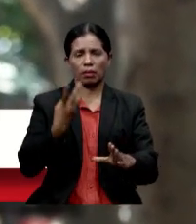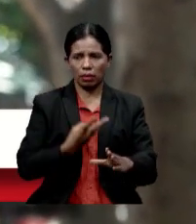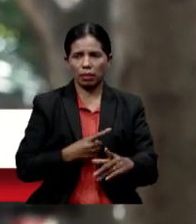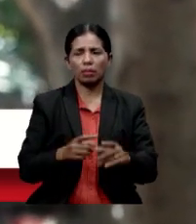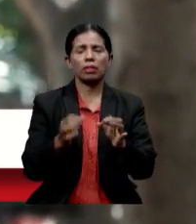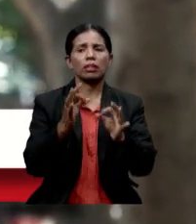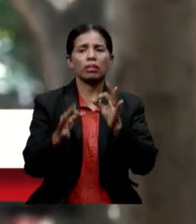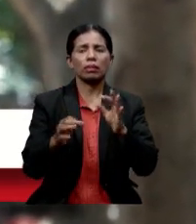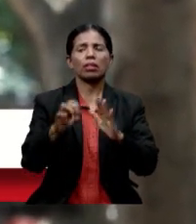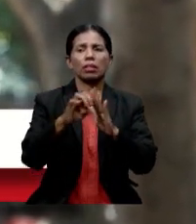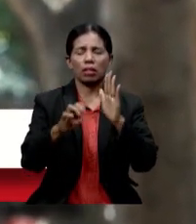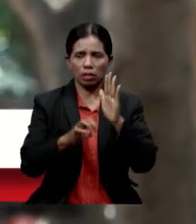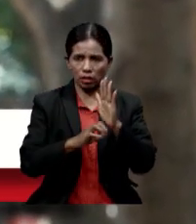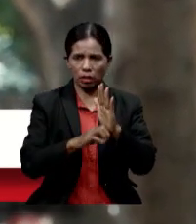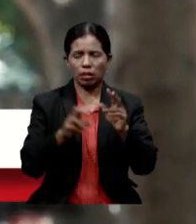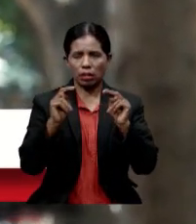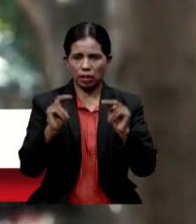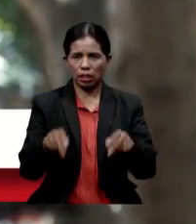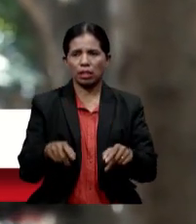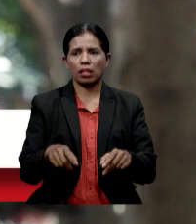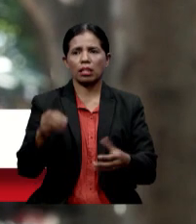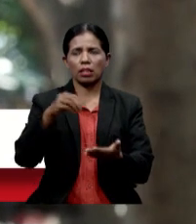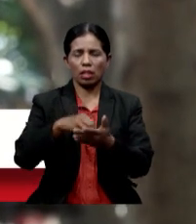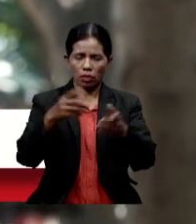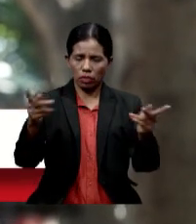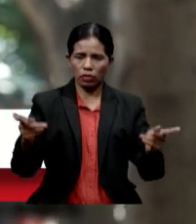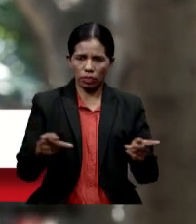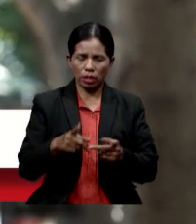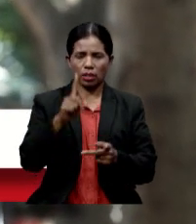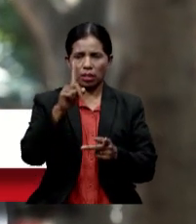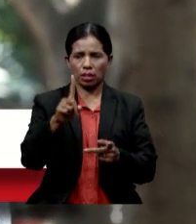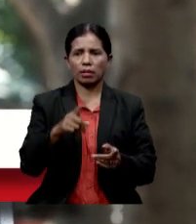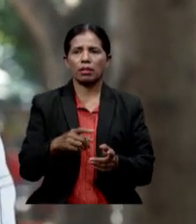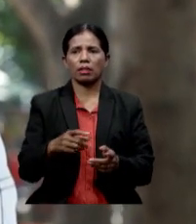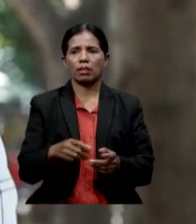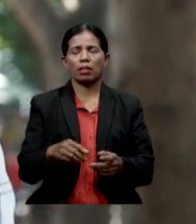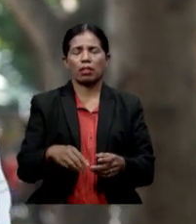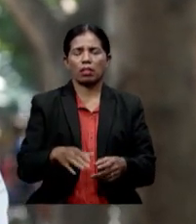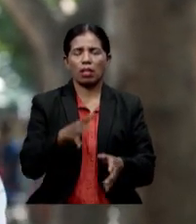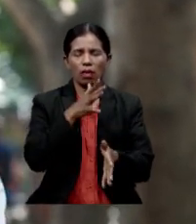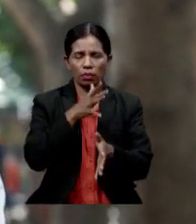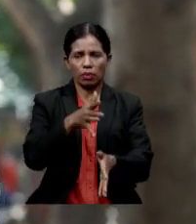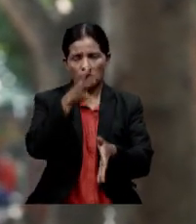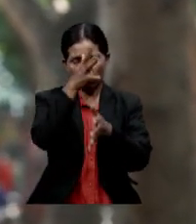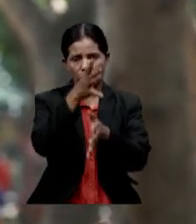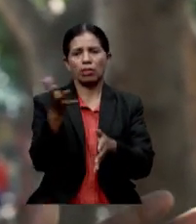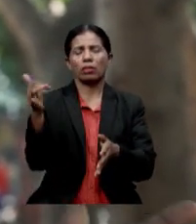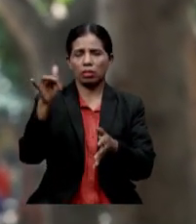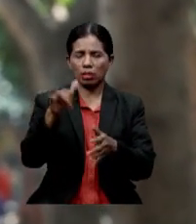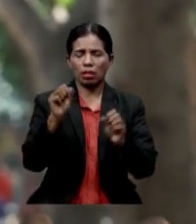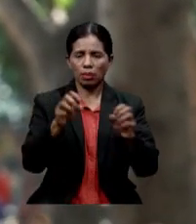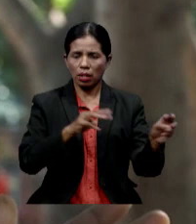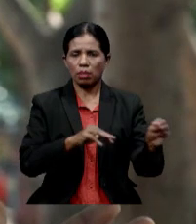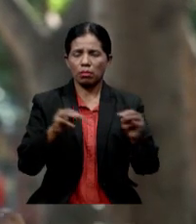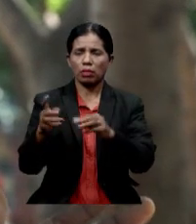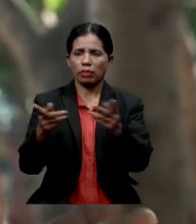dian hosi estado, mak mehasai, tinsir, cria falfate nida par, firiko katua sira, Bele muda fatin